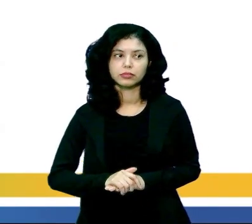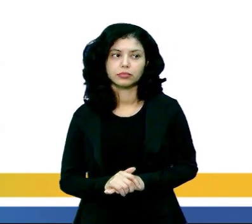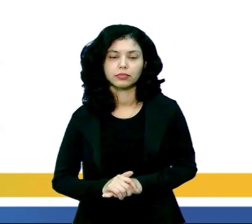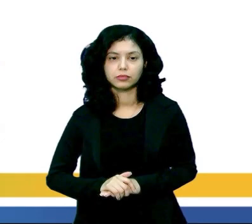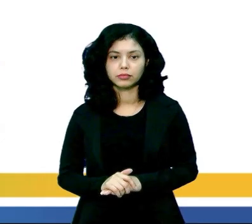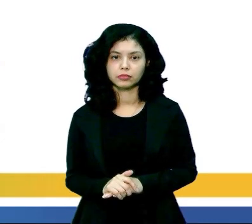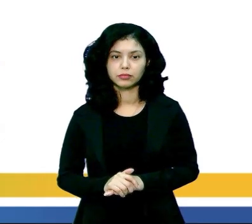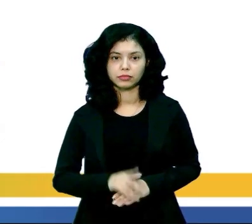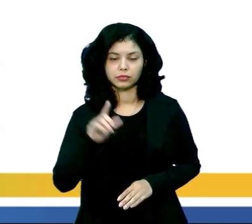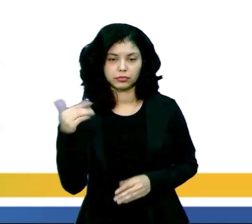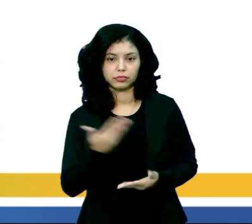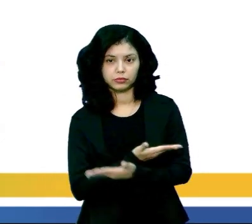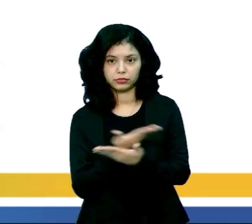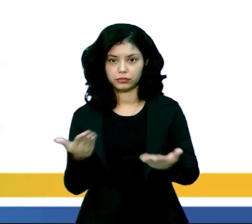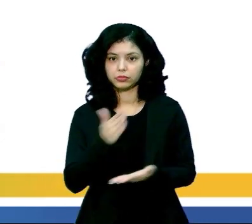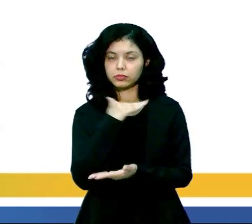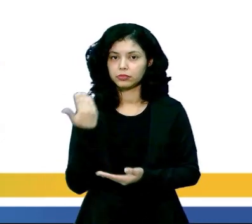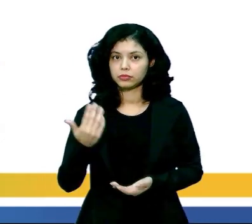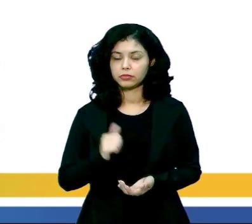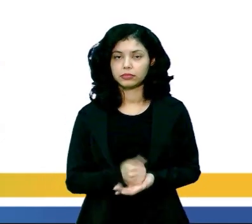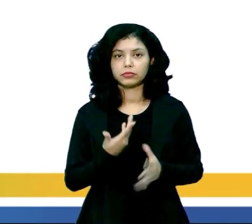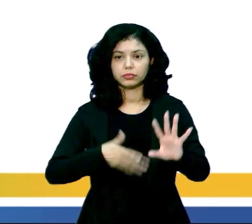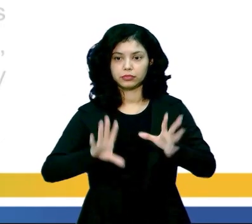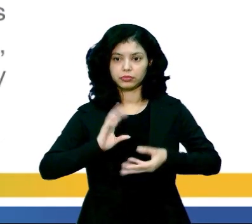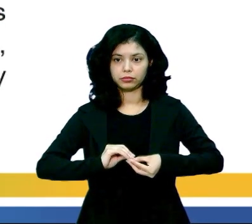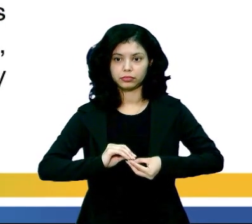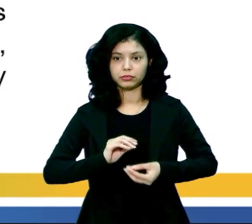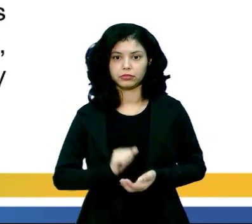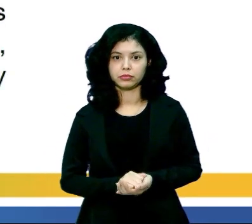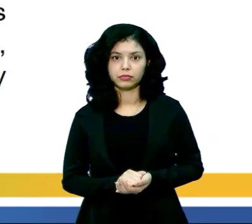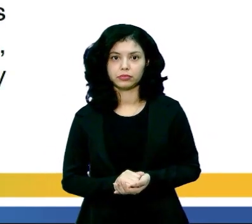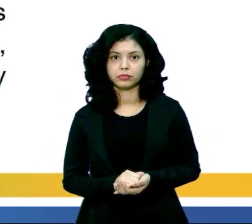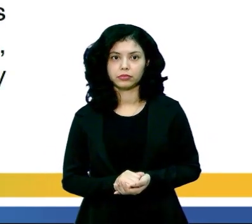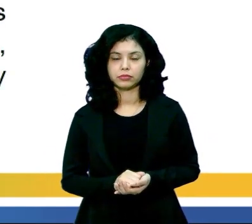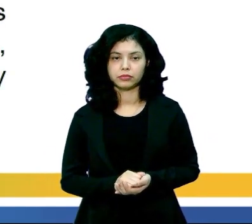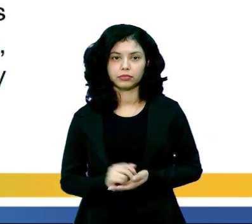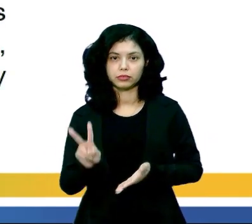aí, né, ali diante do caminho da morte, resumidamente,